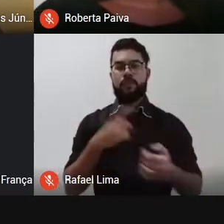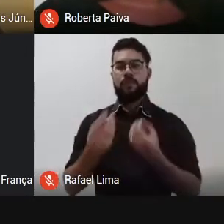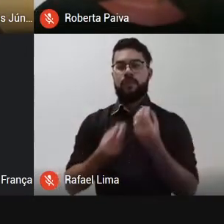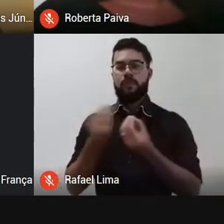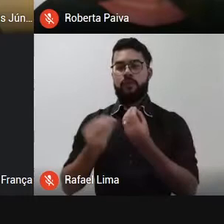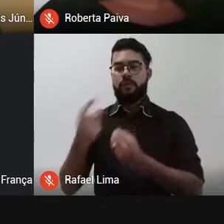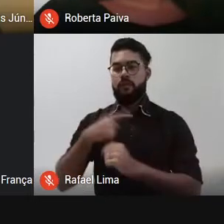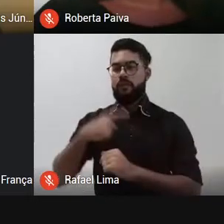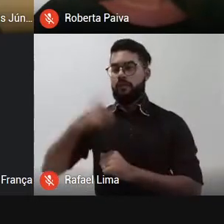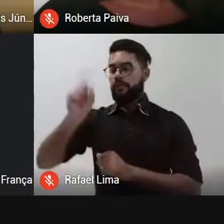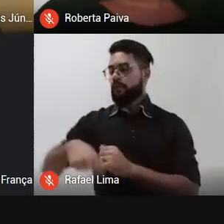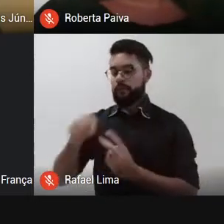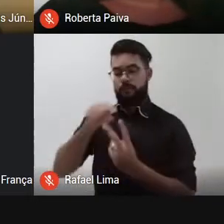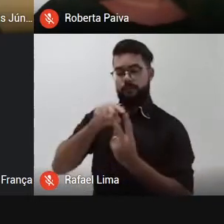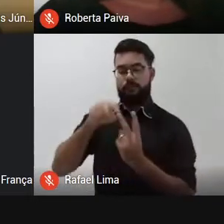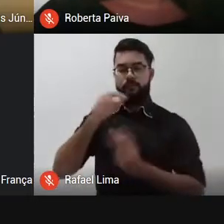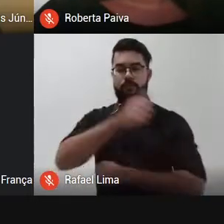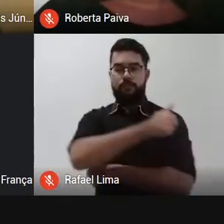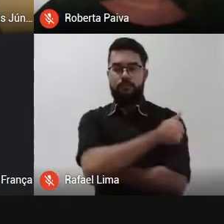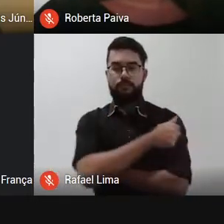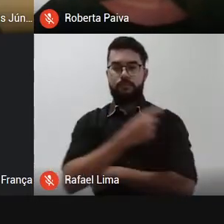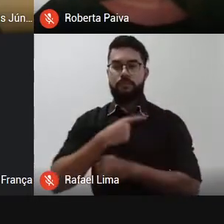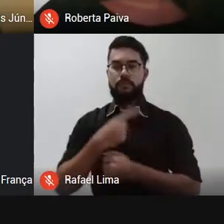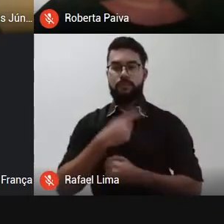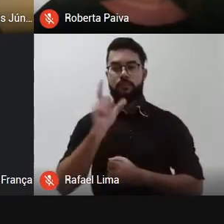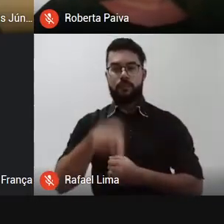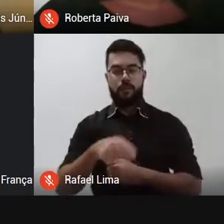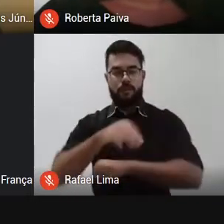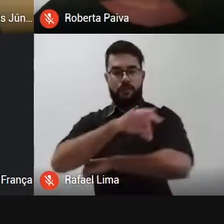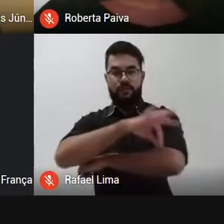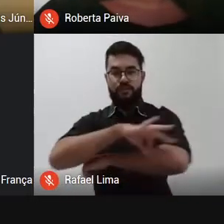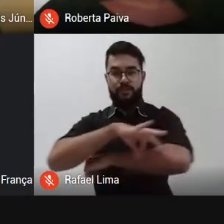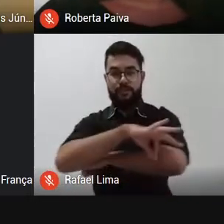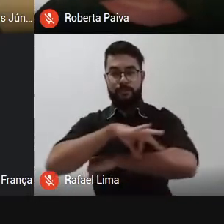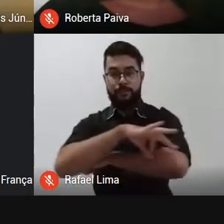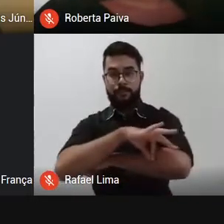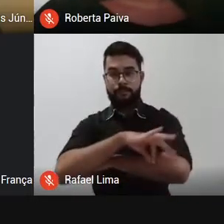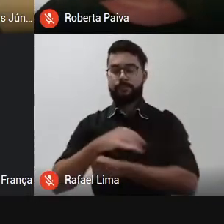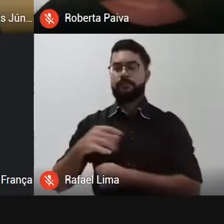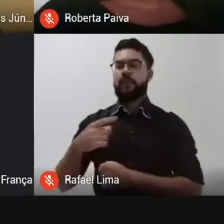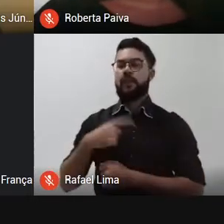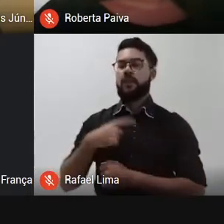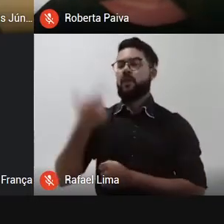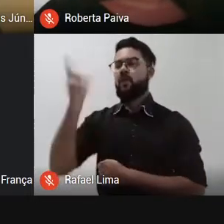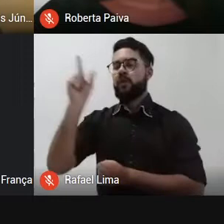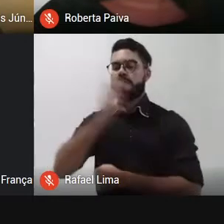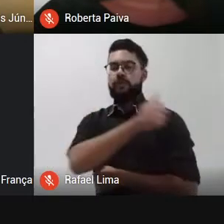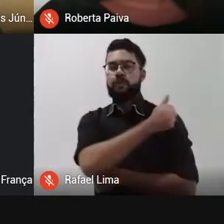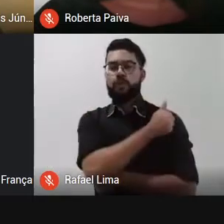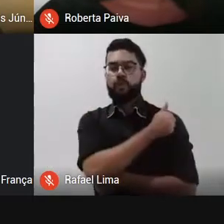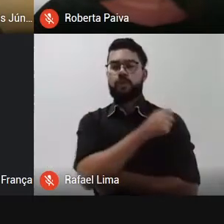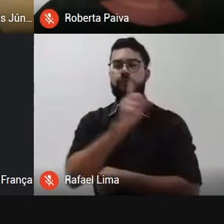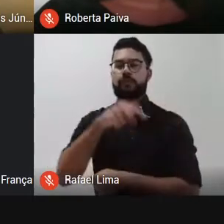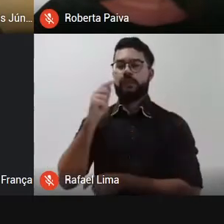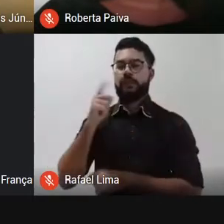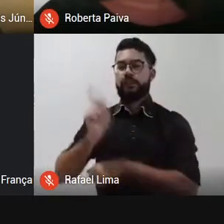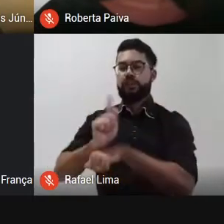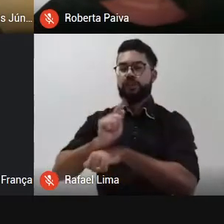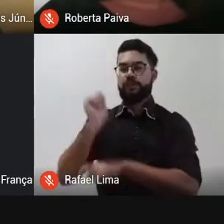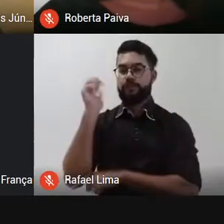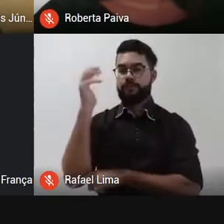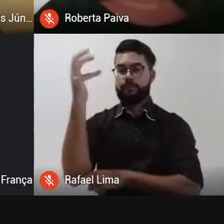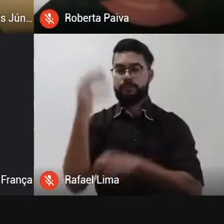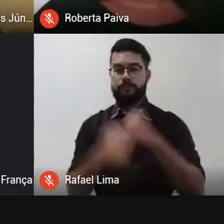temos 2 alunos aqui, o Romário, de Edificações, e o Laércio, de Gestão Ambiental, recebendo uma premiação,